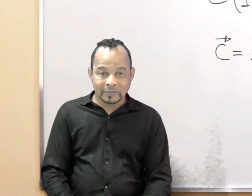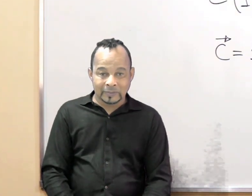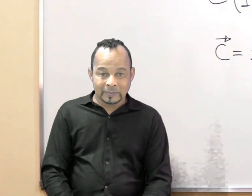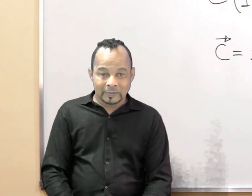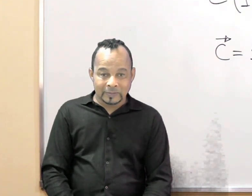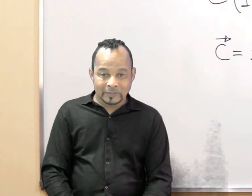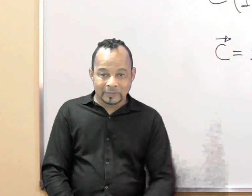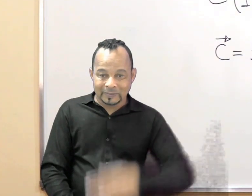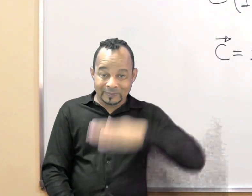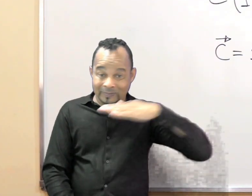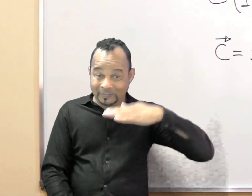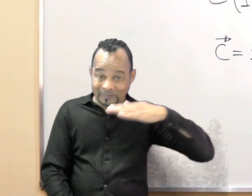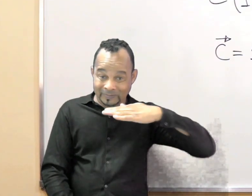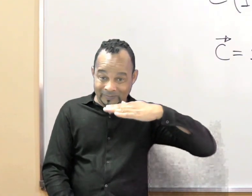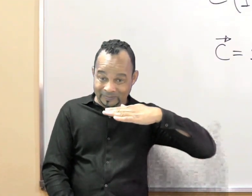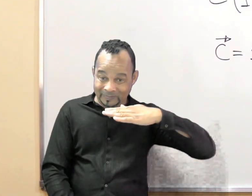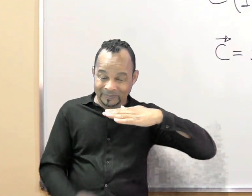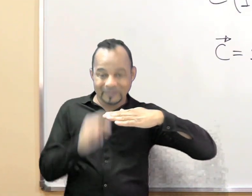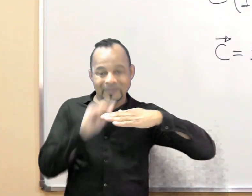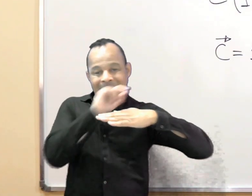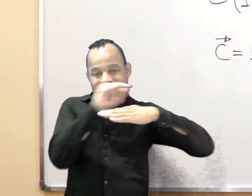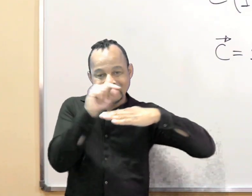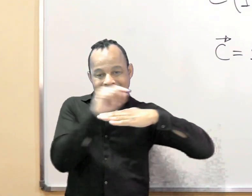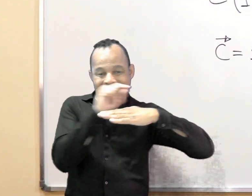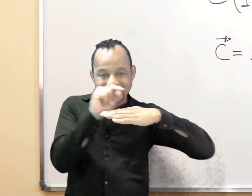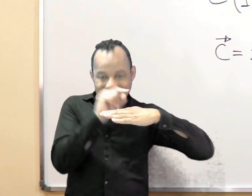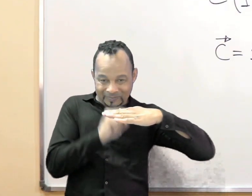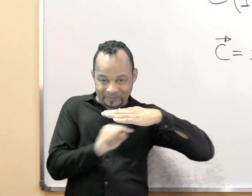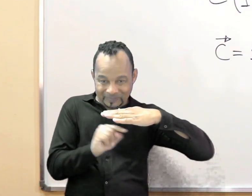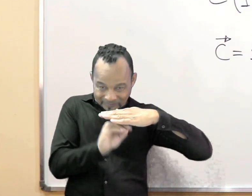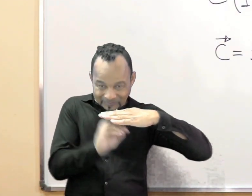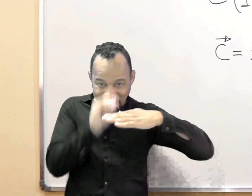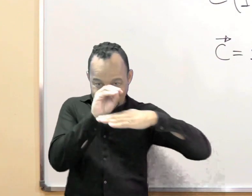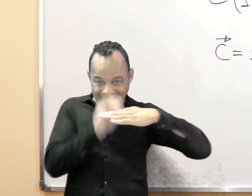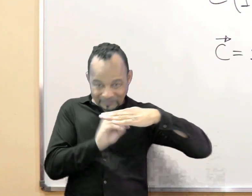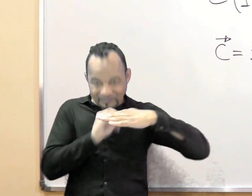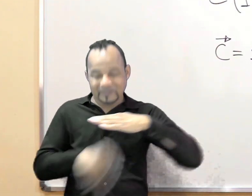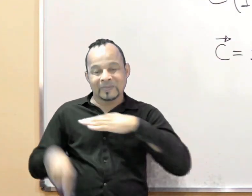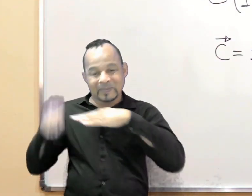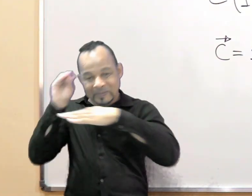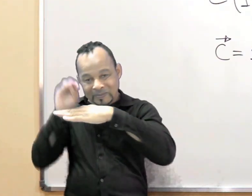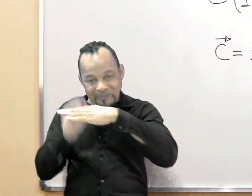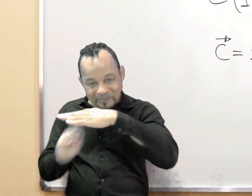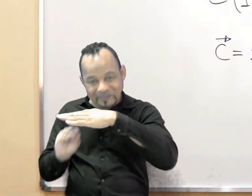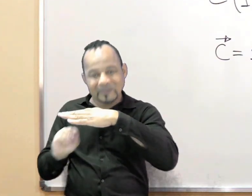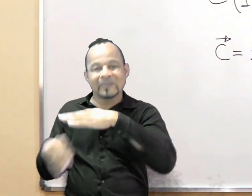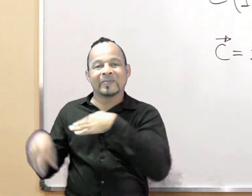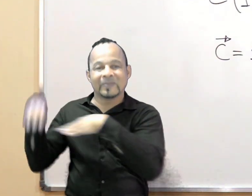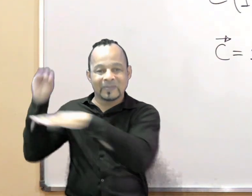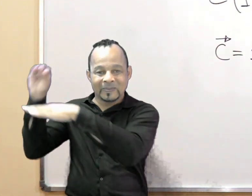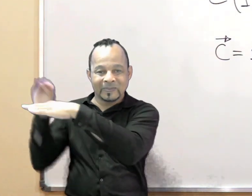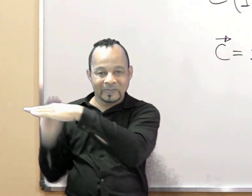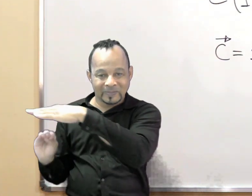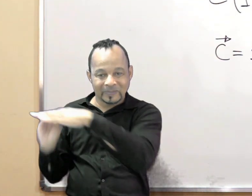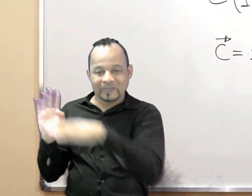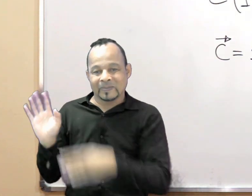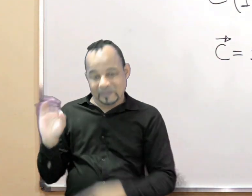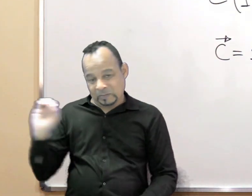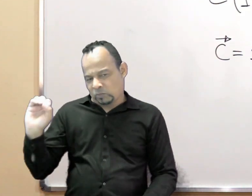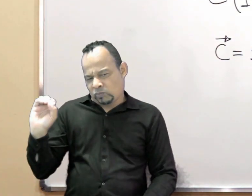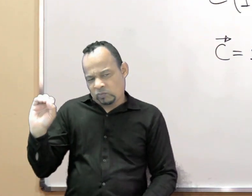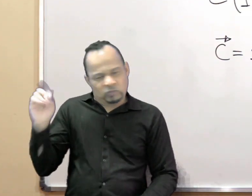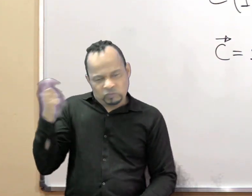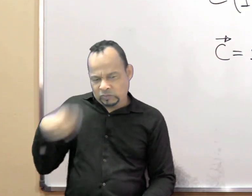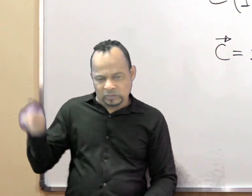componente, 34 sobre 10, ou 34 décimos, sendo a segunda componente, e